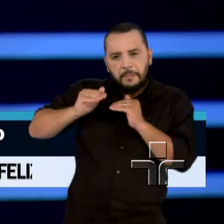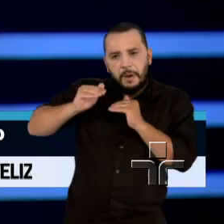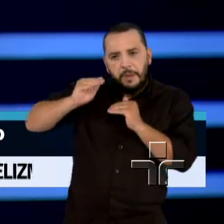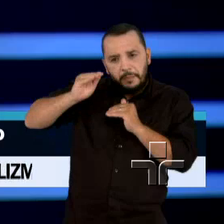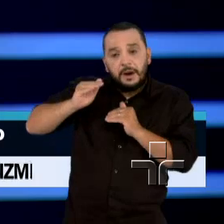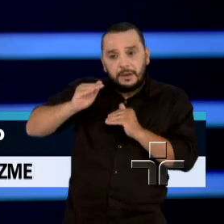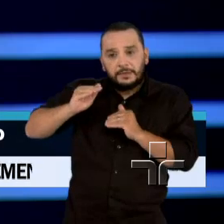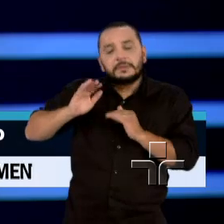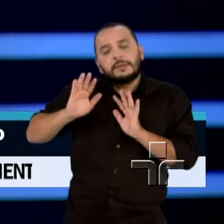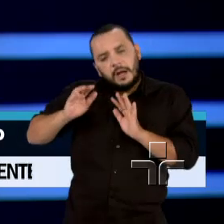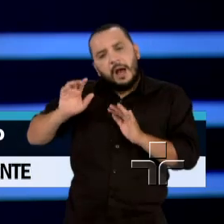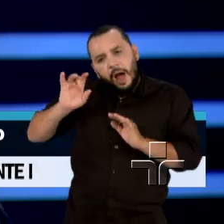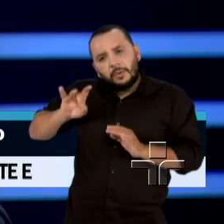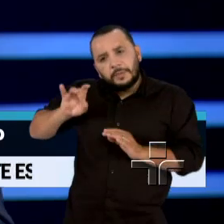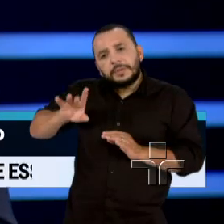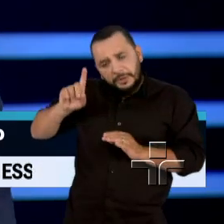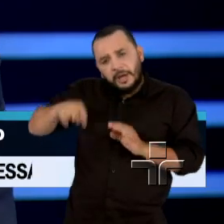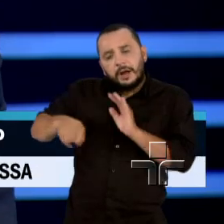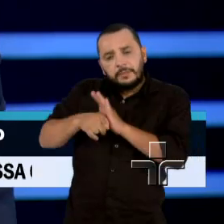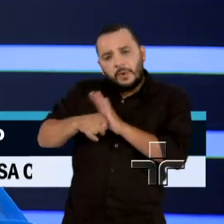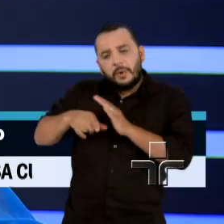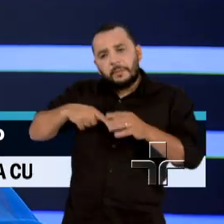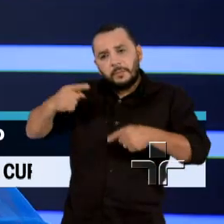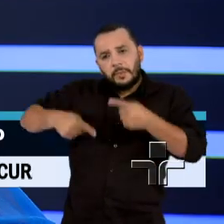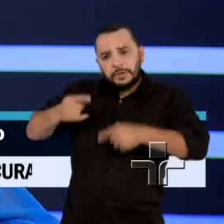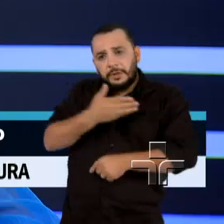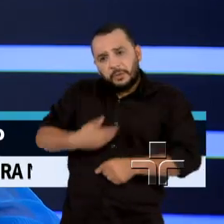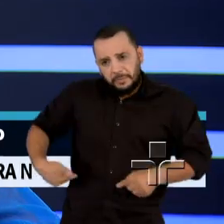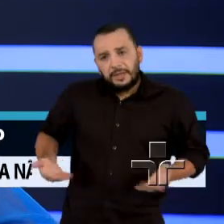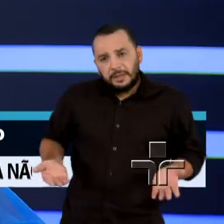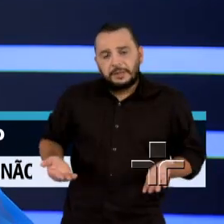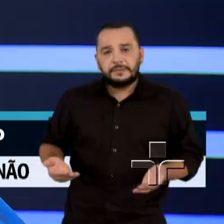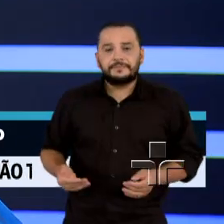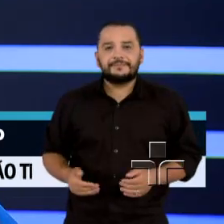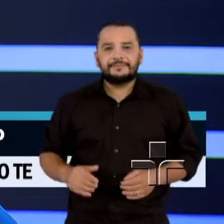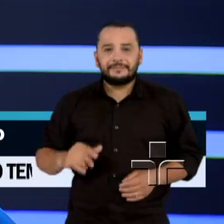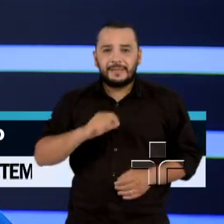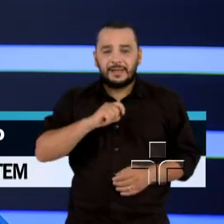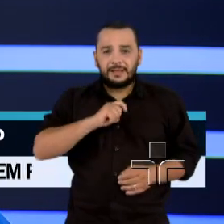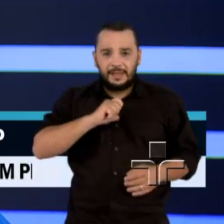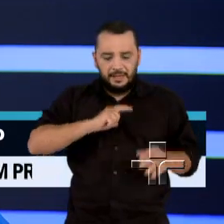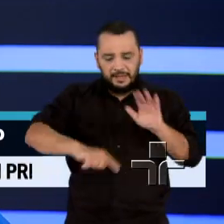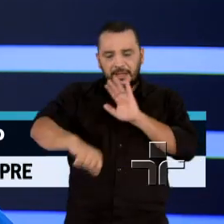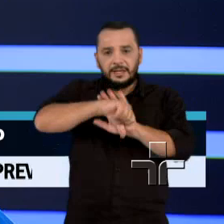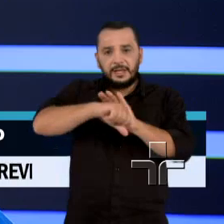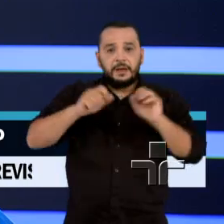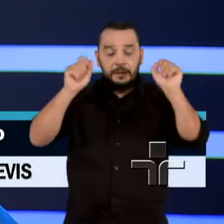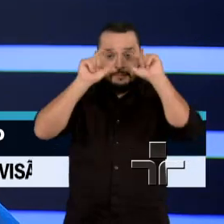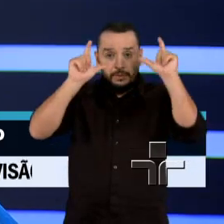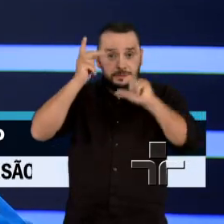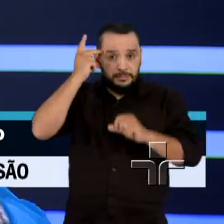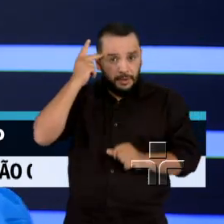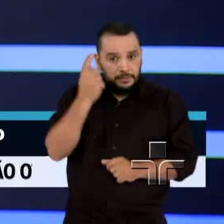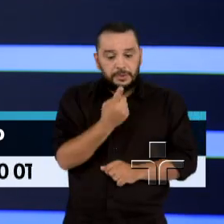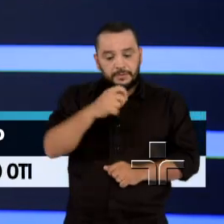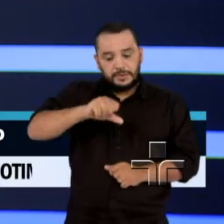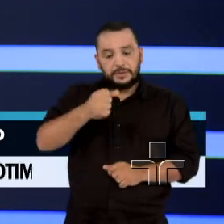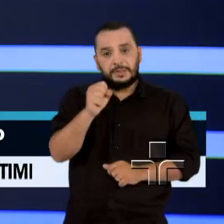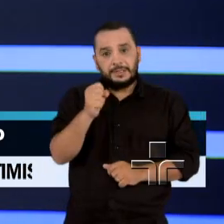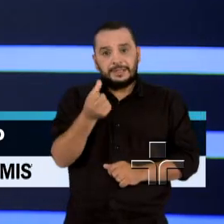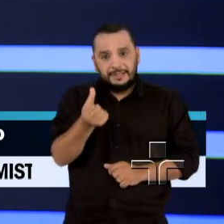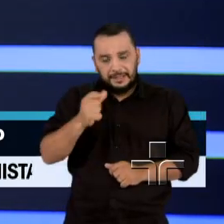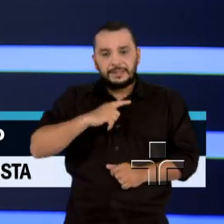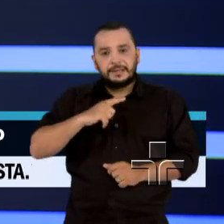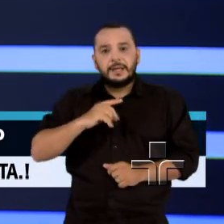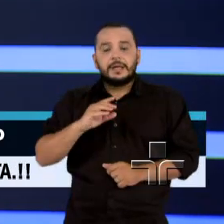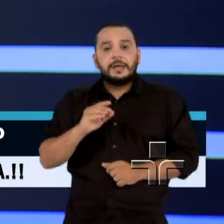pública. Nós definimos a cada governo. Um crime chocou São Paulo em 1996. O assalto no bar